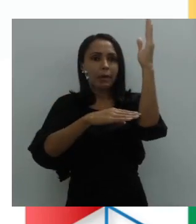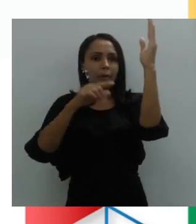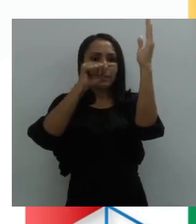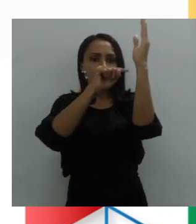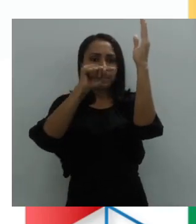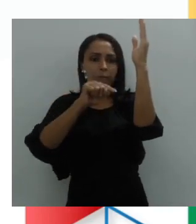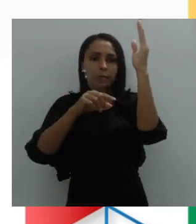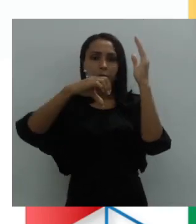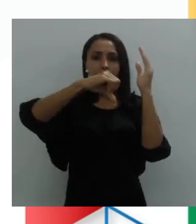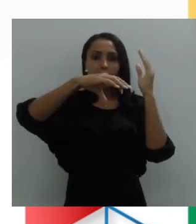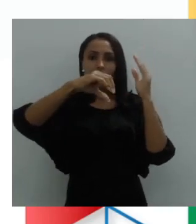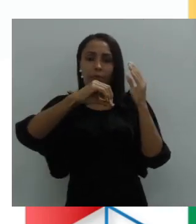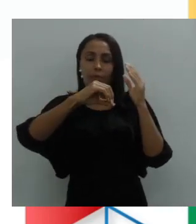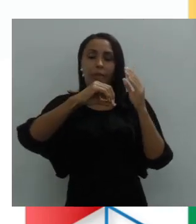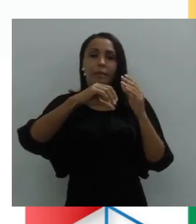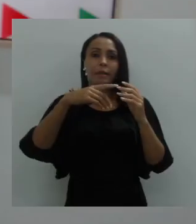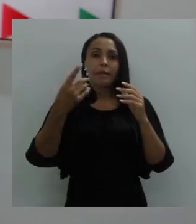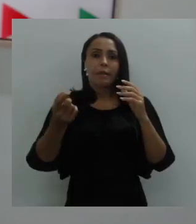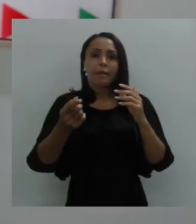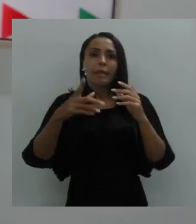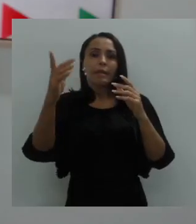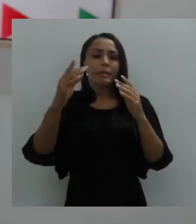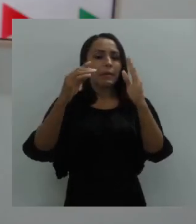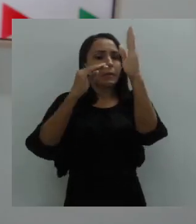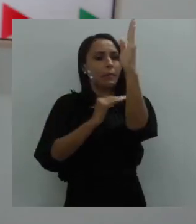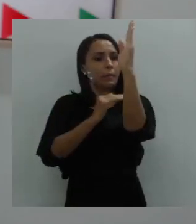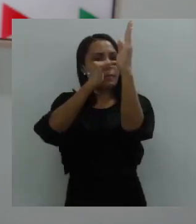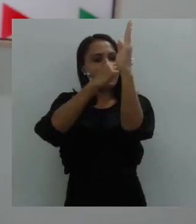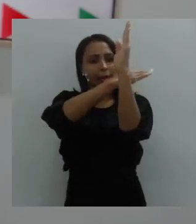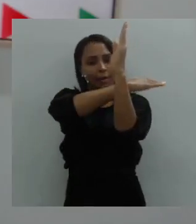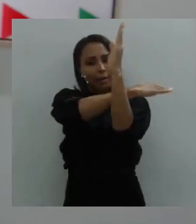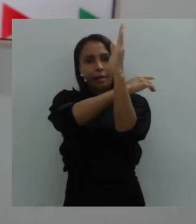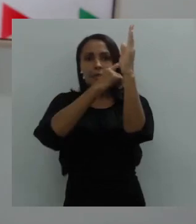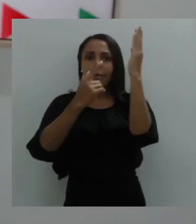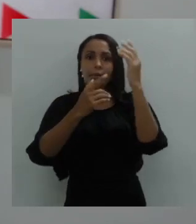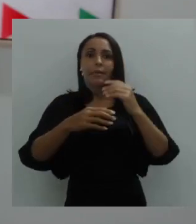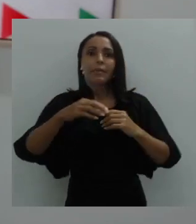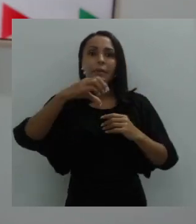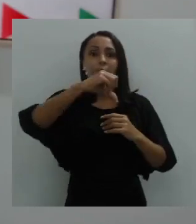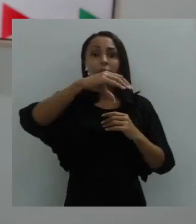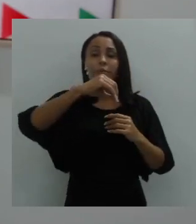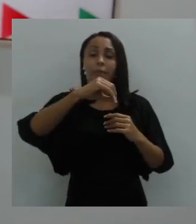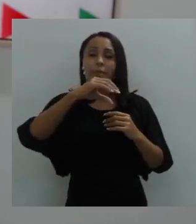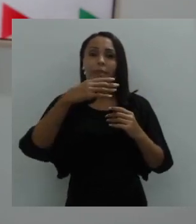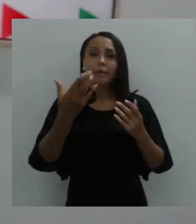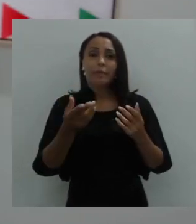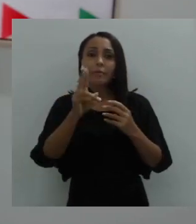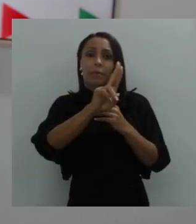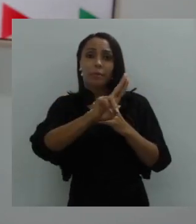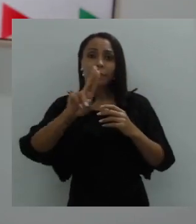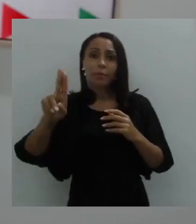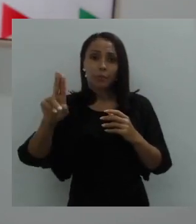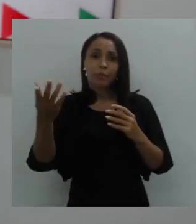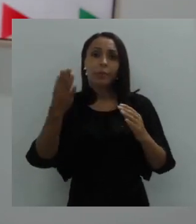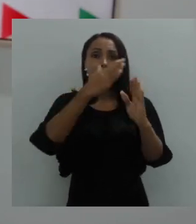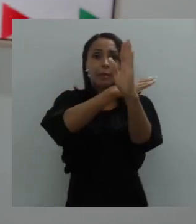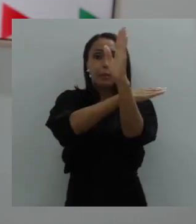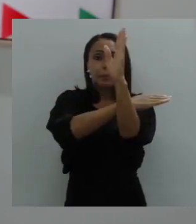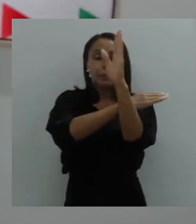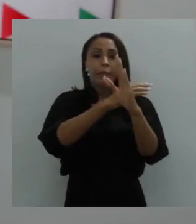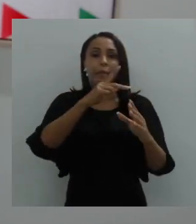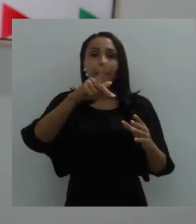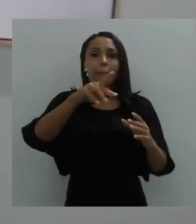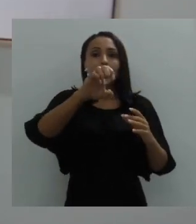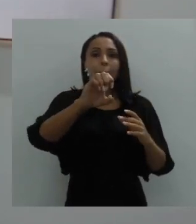tem 90 graus, então uma reta com outra reta, formando um ângulo de 90 graus, isso se chama plano